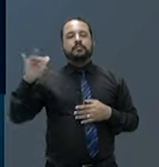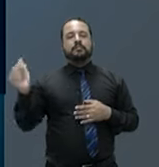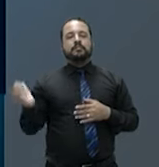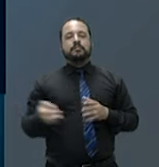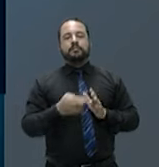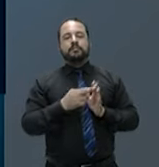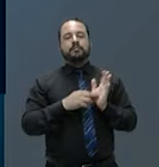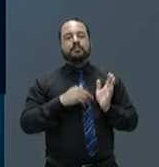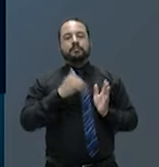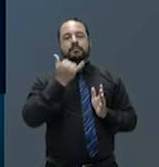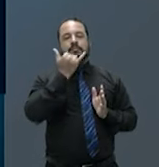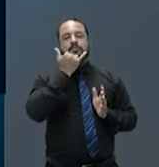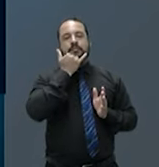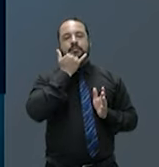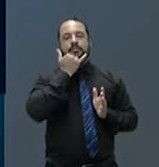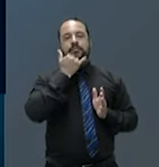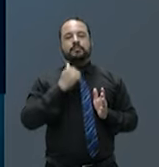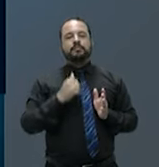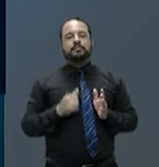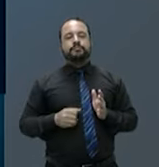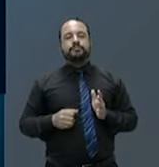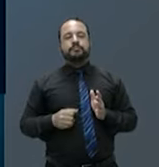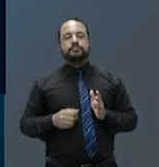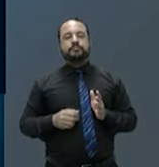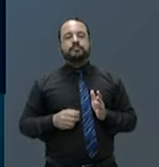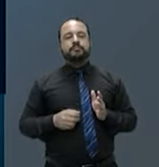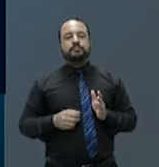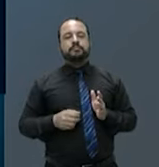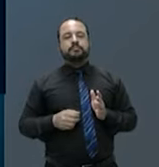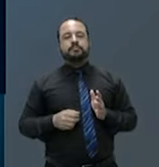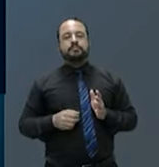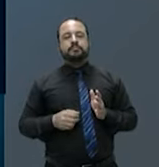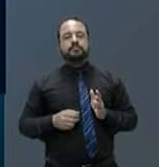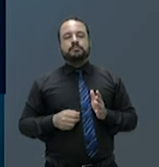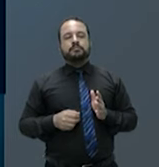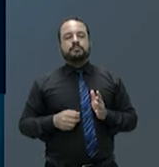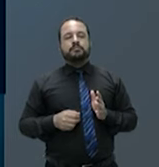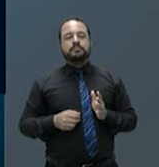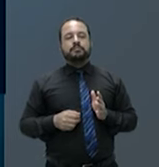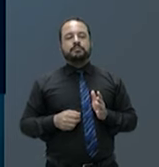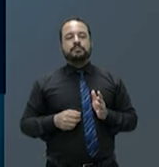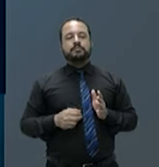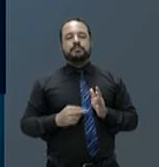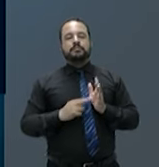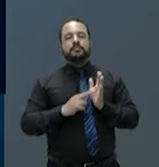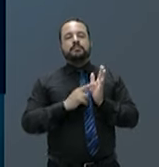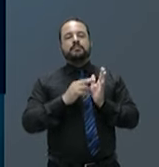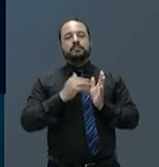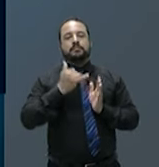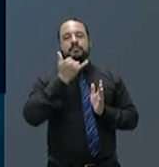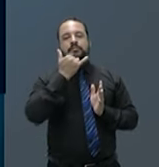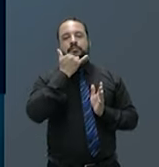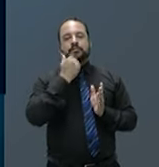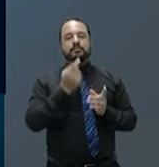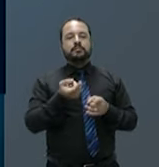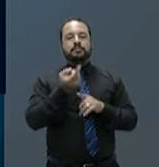vênia. Peço vênia à douta. Eu entendi. Peço vênia à douta divergência